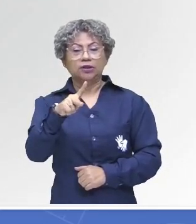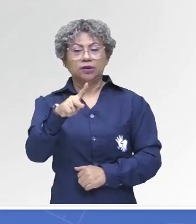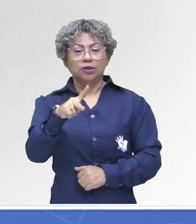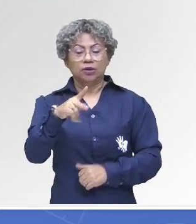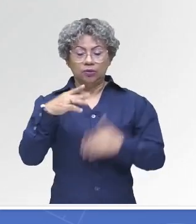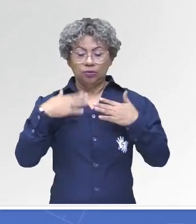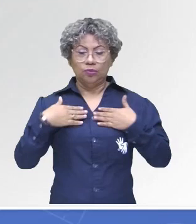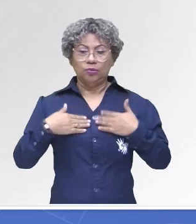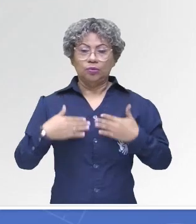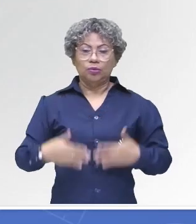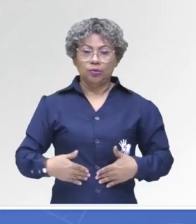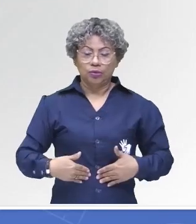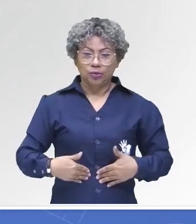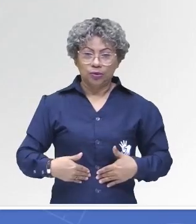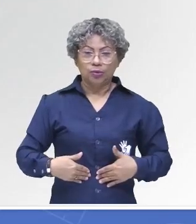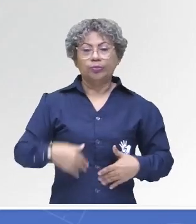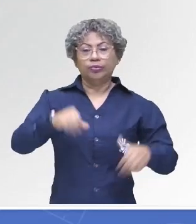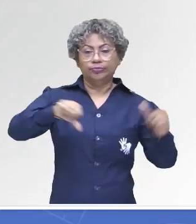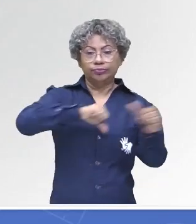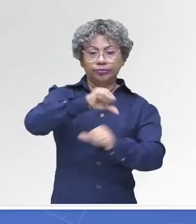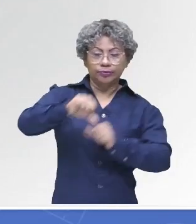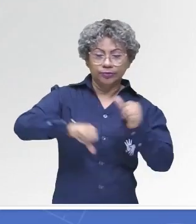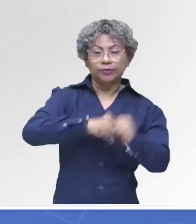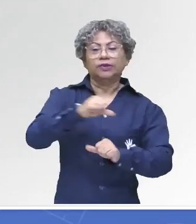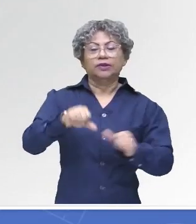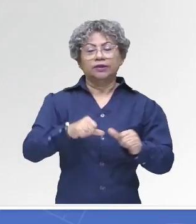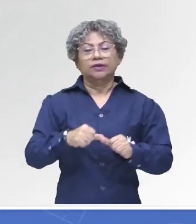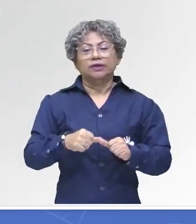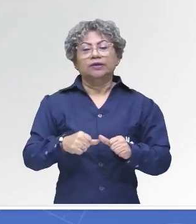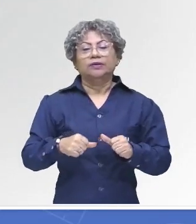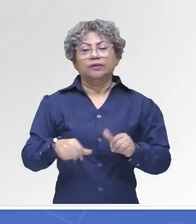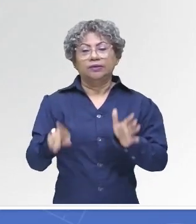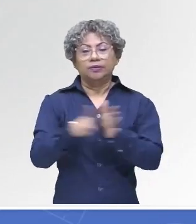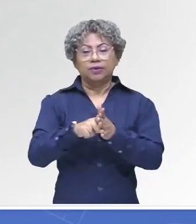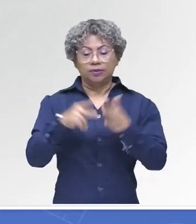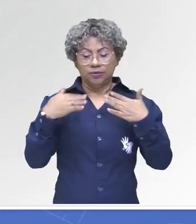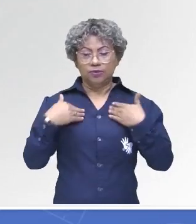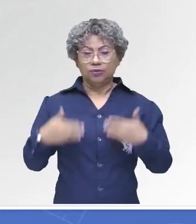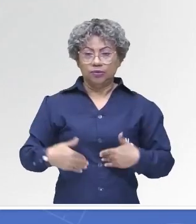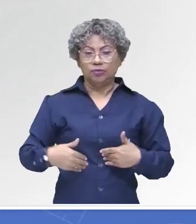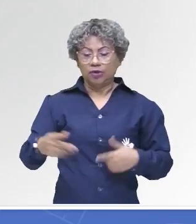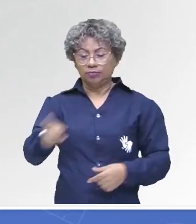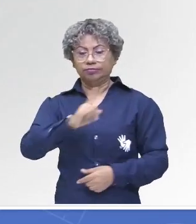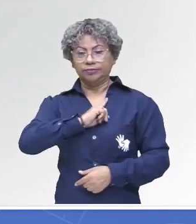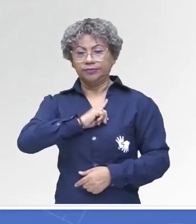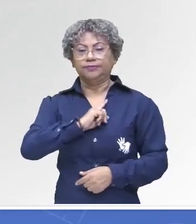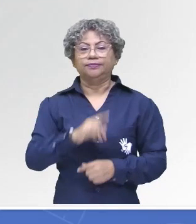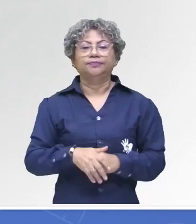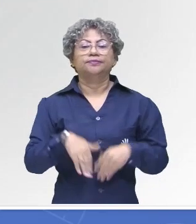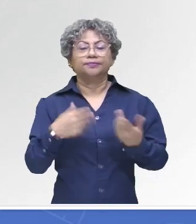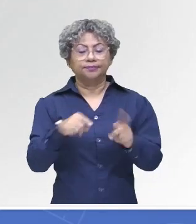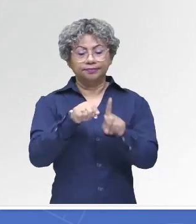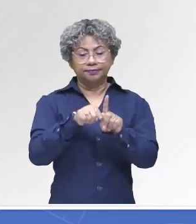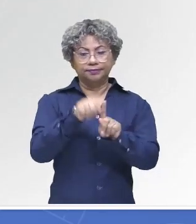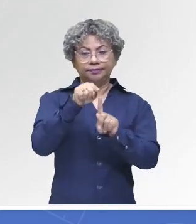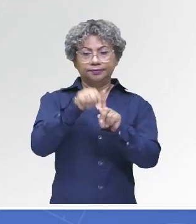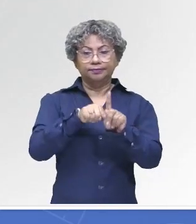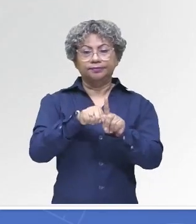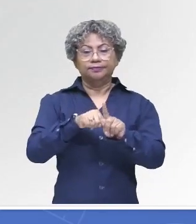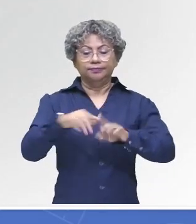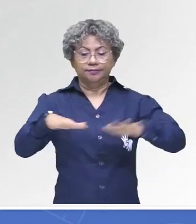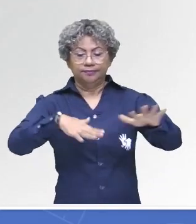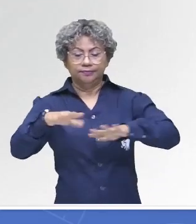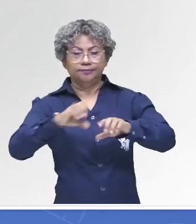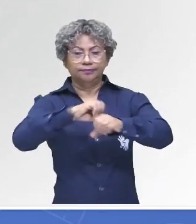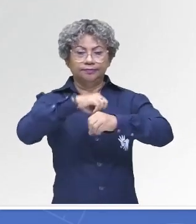deixa de ser calor e vira energia interna, como nós vamos ver futuramente, tá certo? Então, temperatura, nível de agitação das